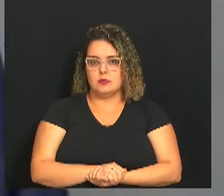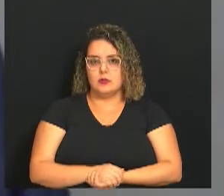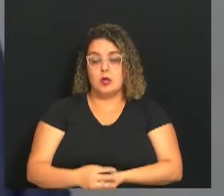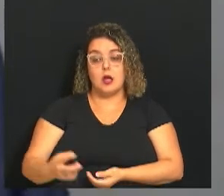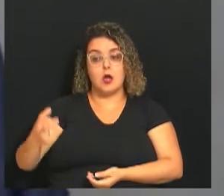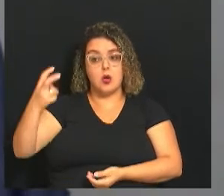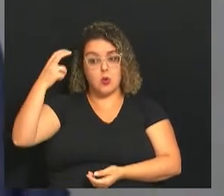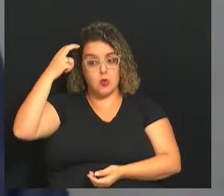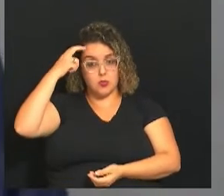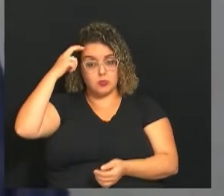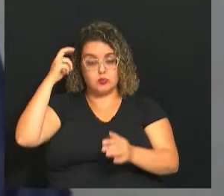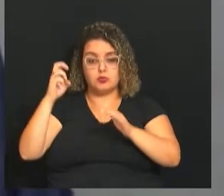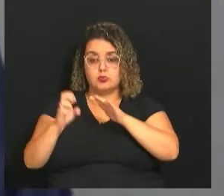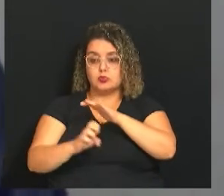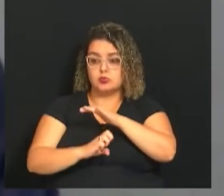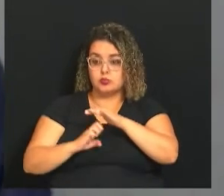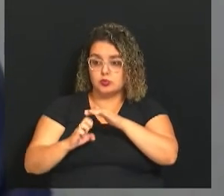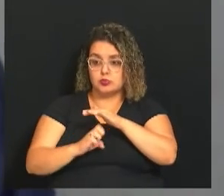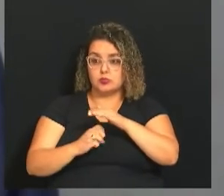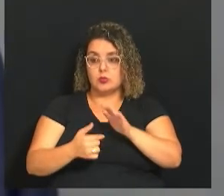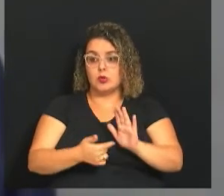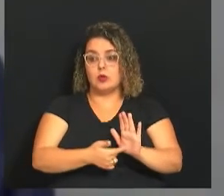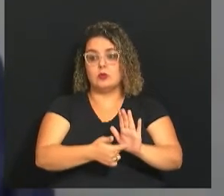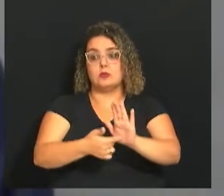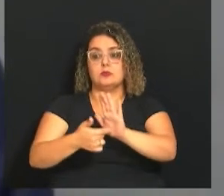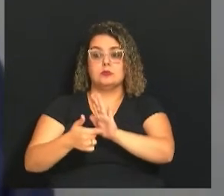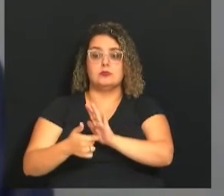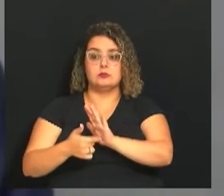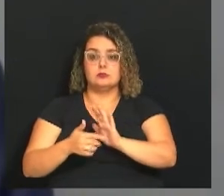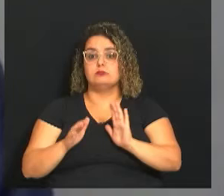empresa, ela demonstra essa tendência